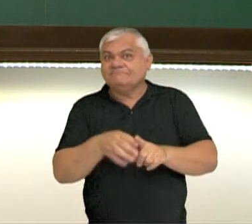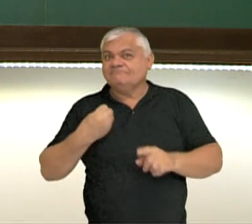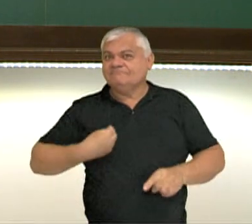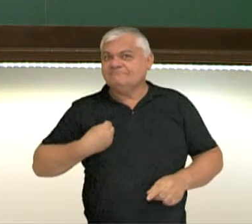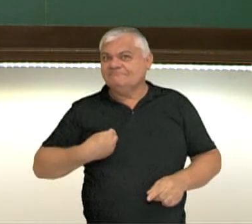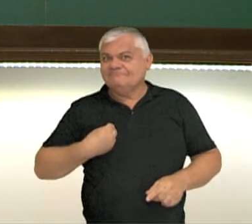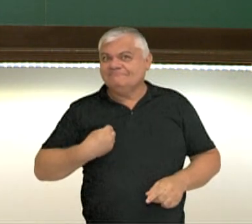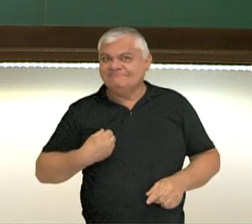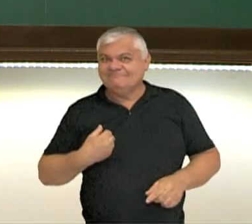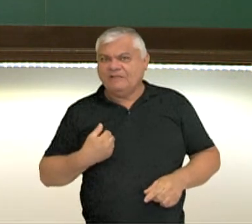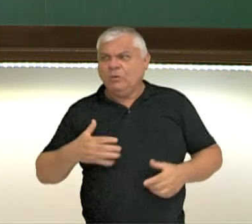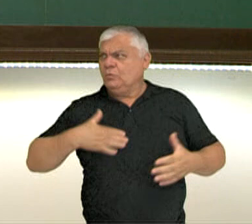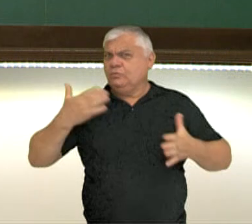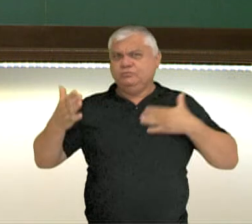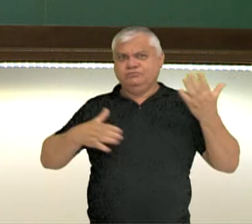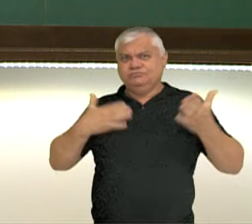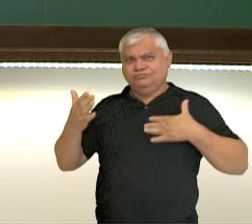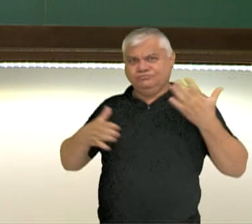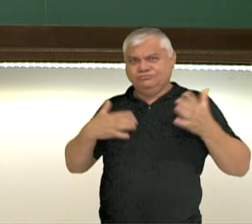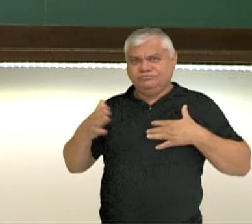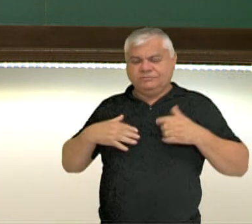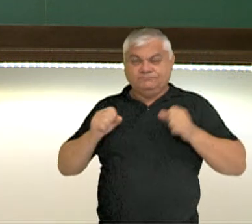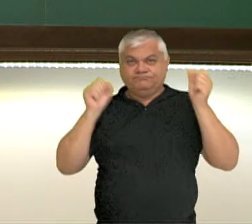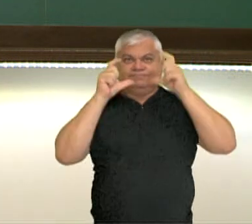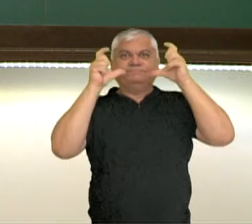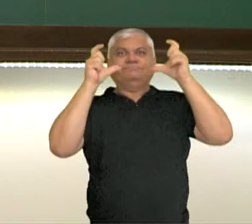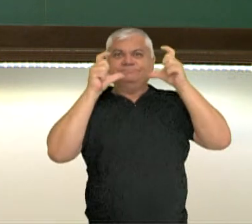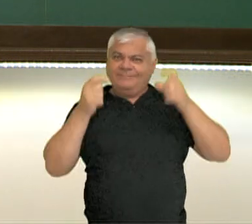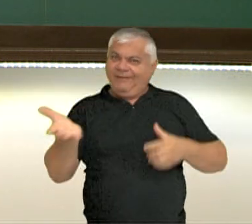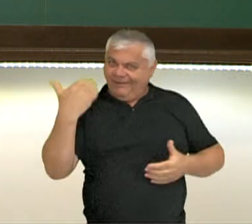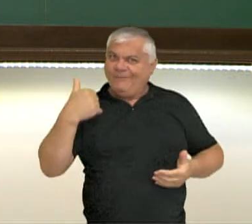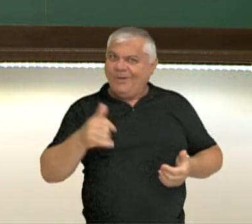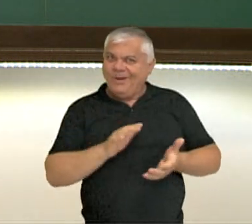Voltei! Ah, professor, levei um susto aqui, mas é para dar aquela acordada mesmo.